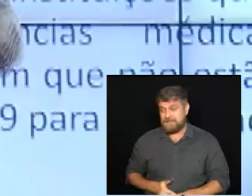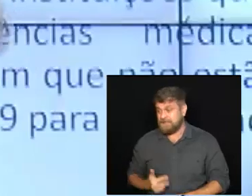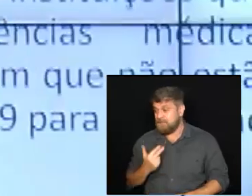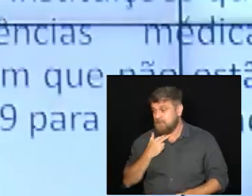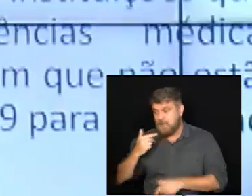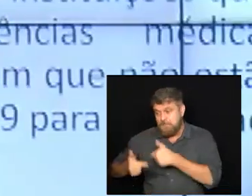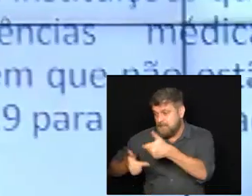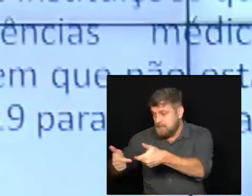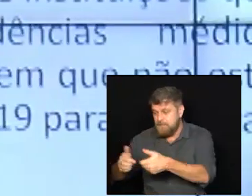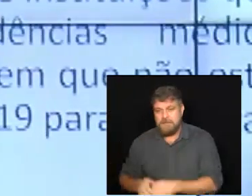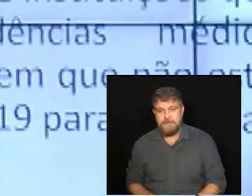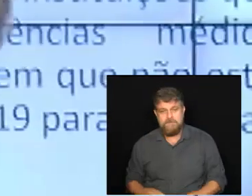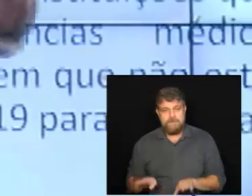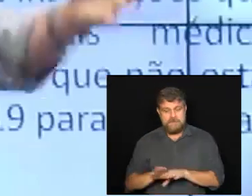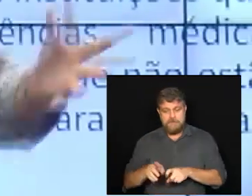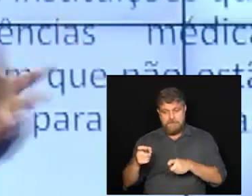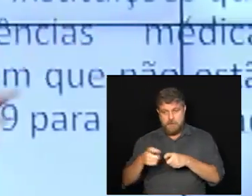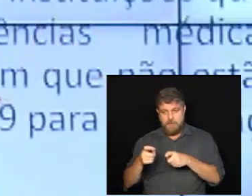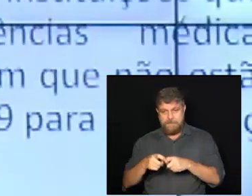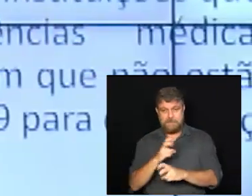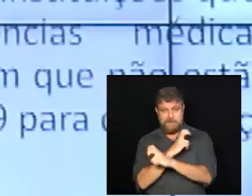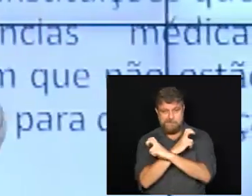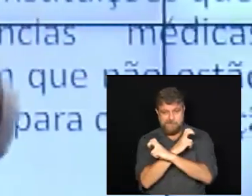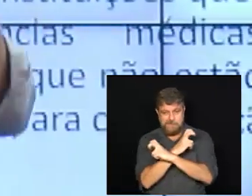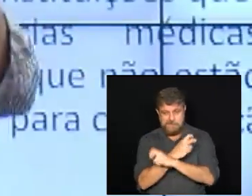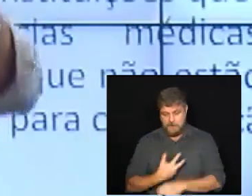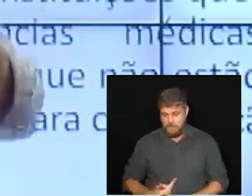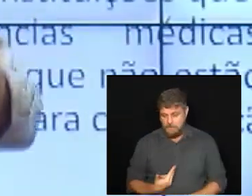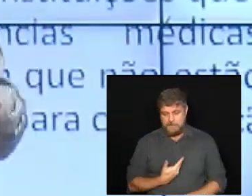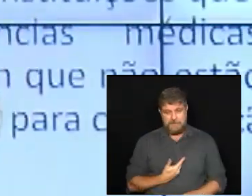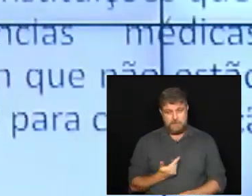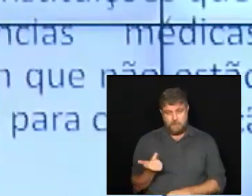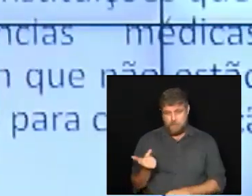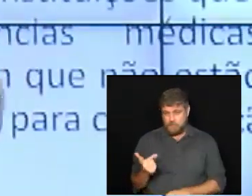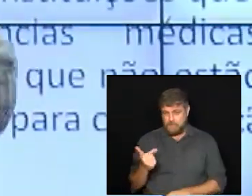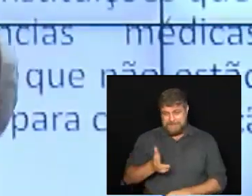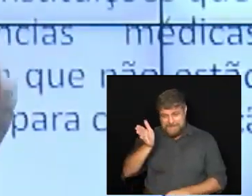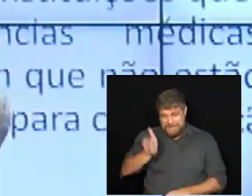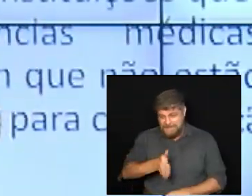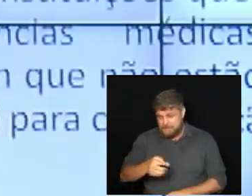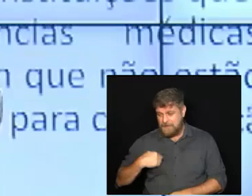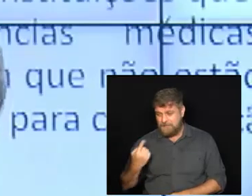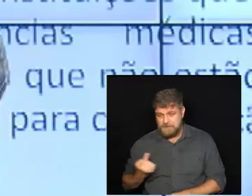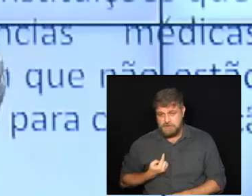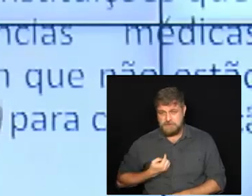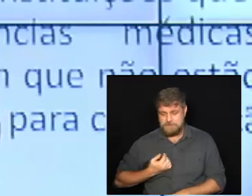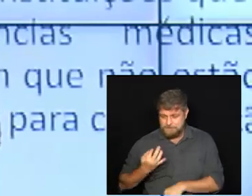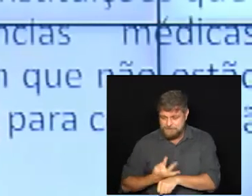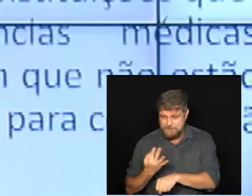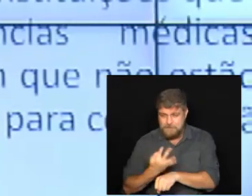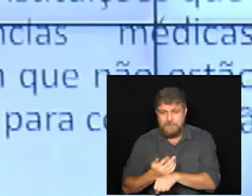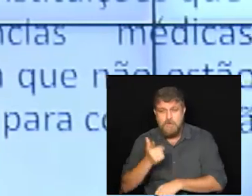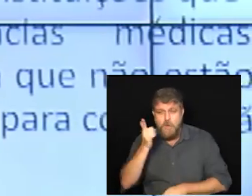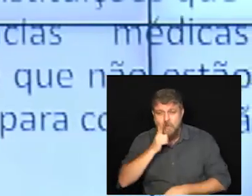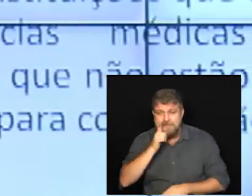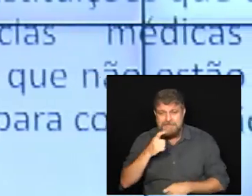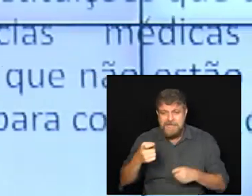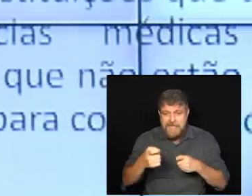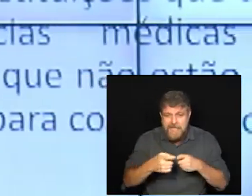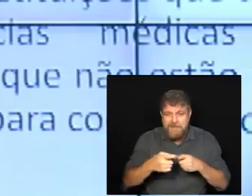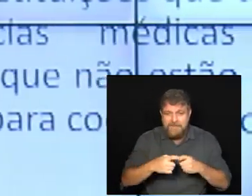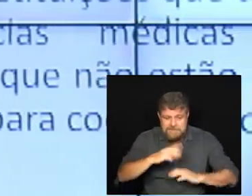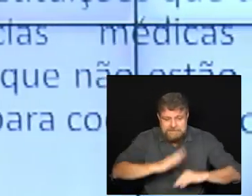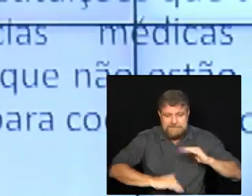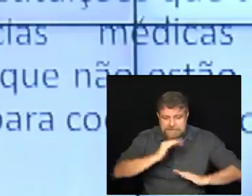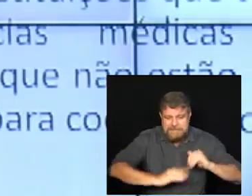suspensas. Os residentes de ortopedia que não estão operando, no sentido da gente tentar captar esse tipo de mão de